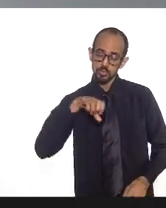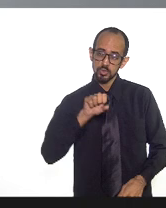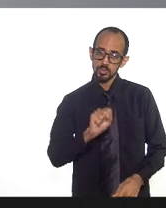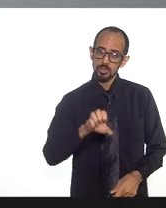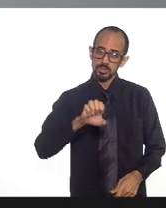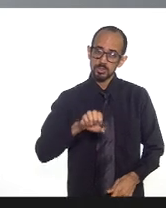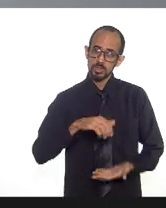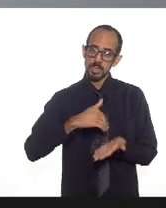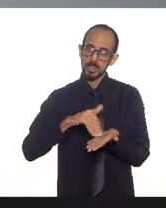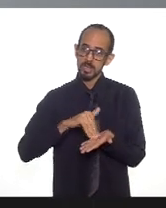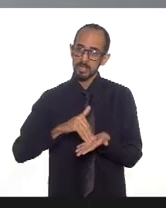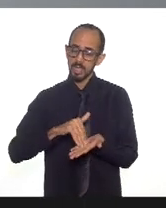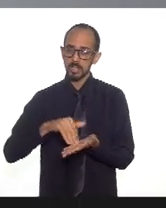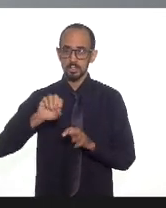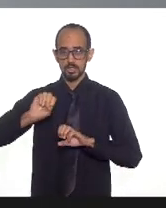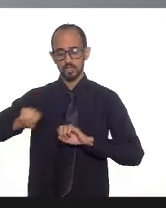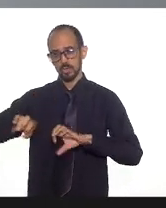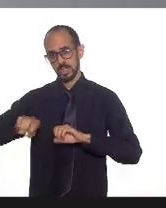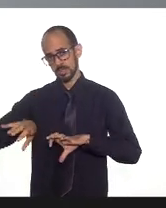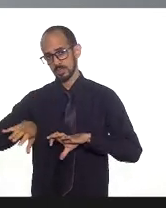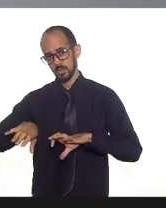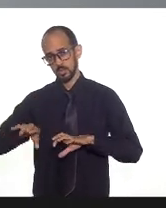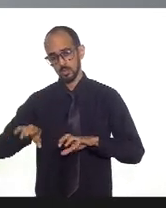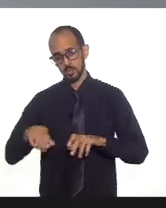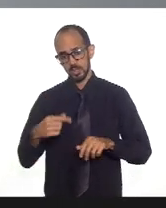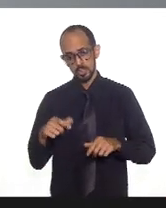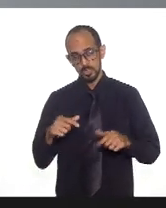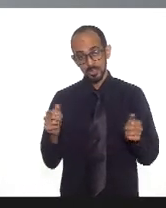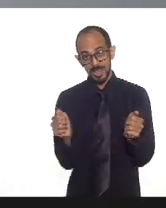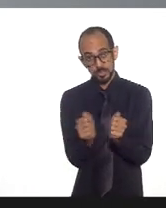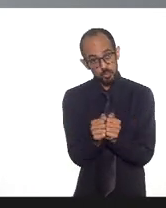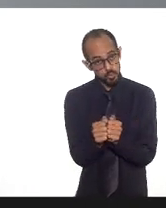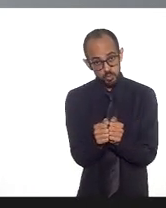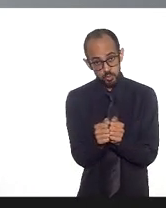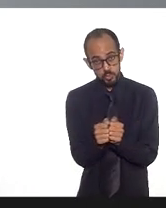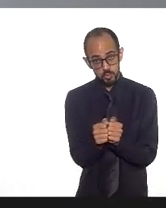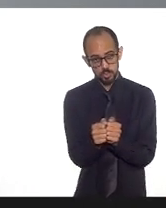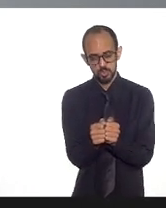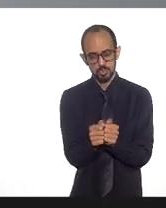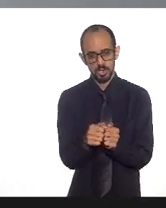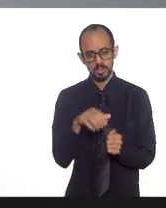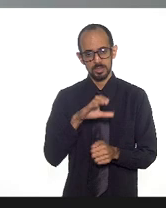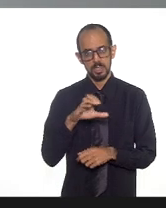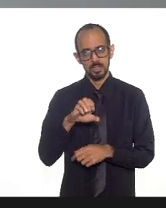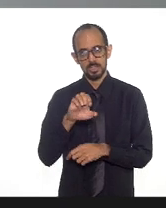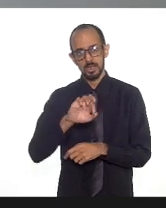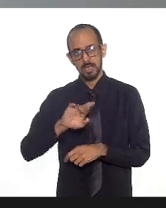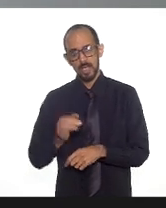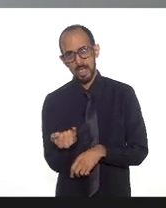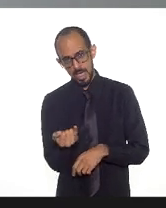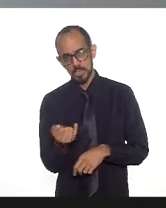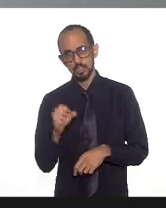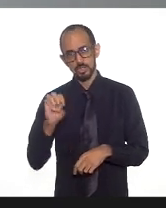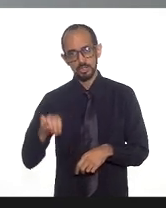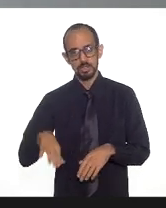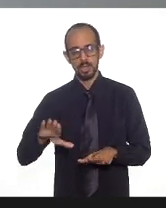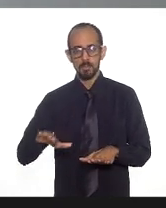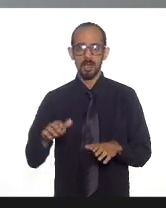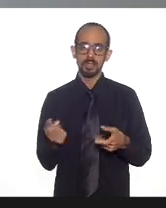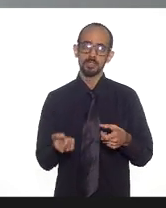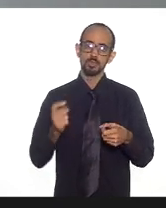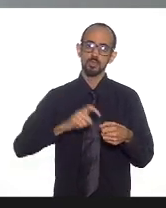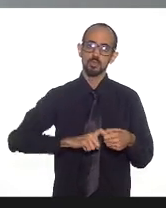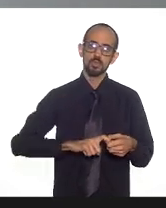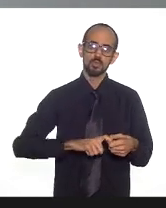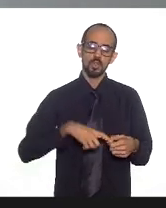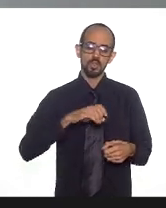fazendo um trabalho dentro do SEJA, da Rede SEJA, do CCS, uma fundação, mas nós somos funcionários,